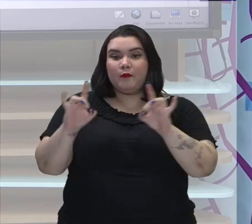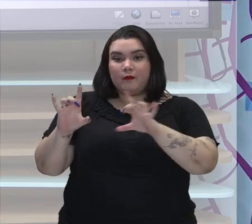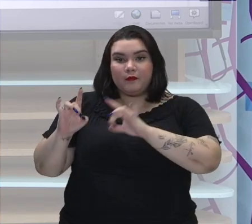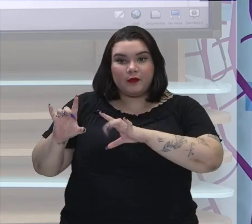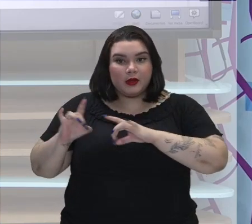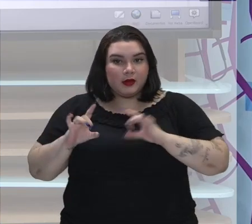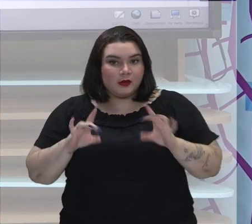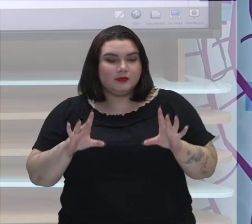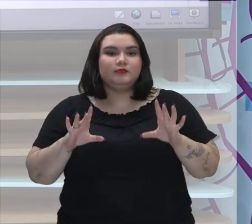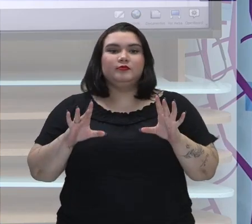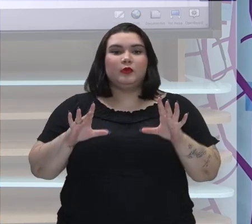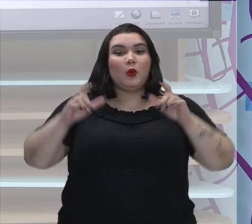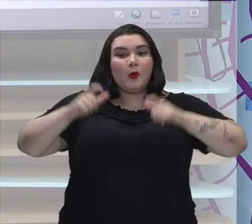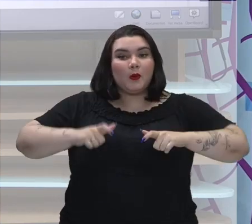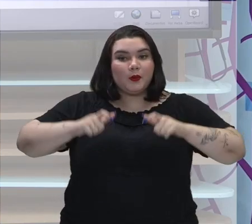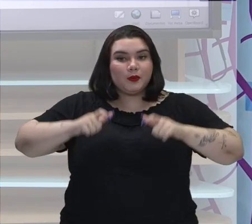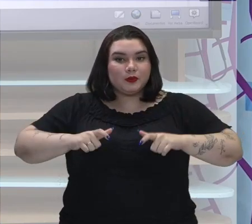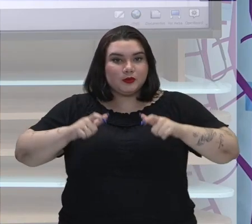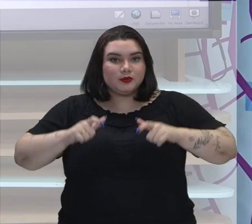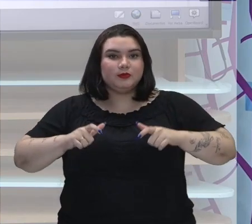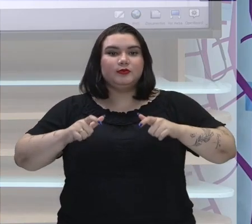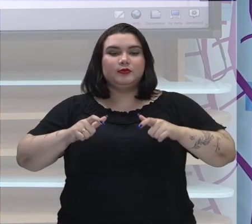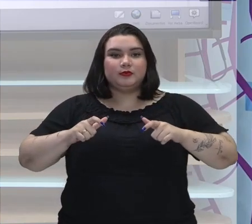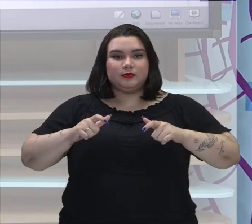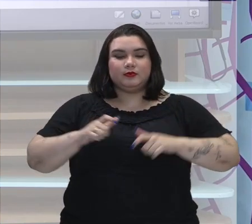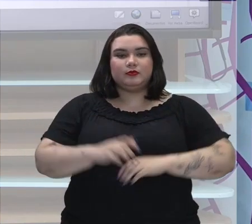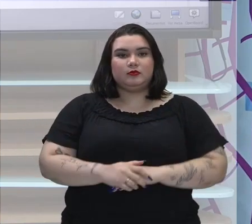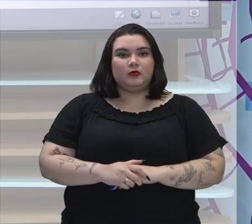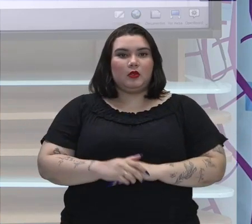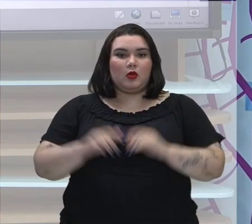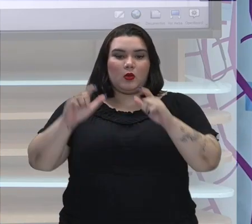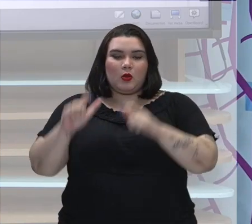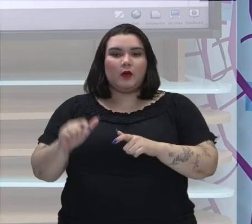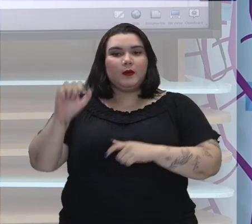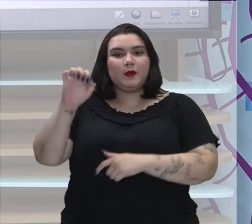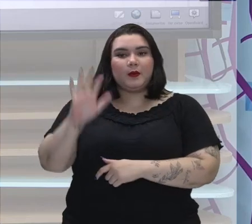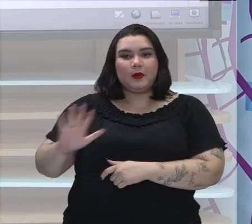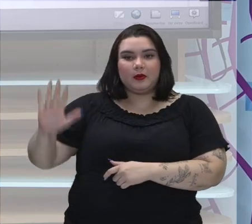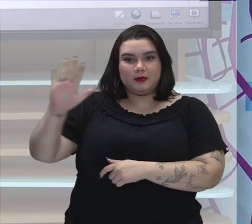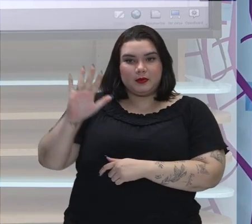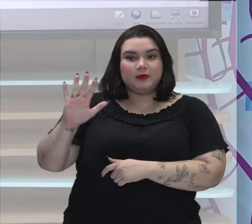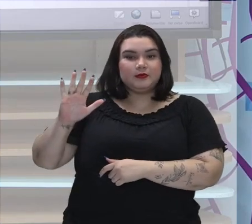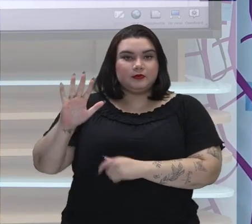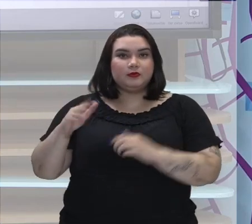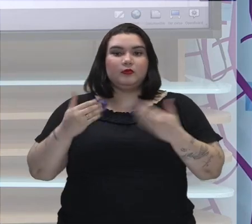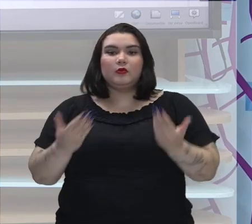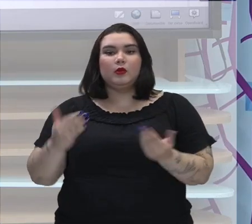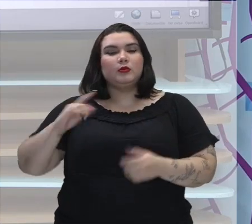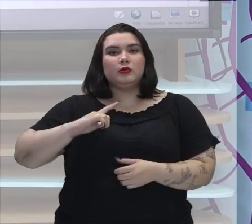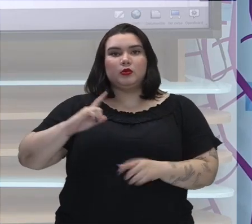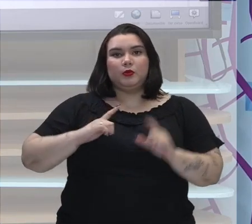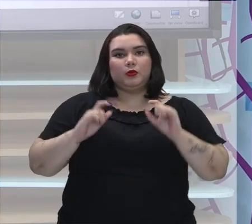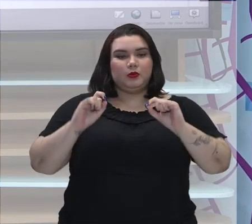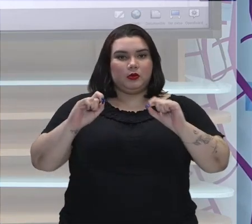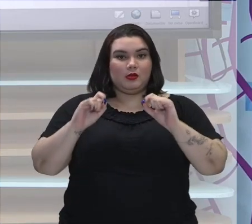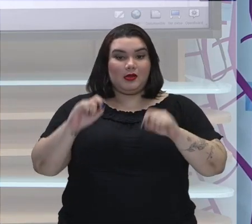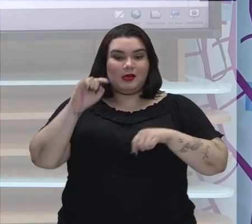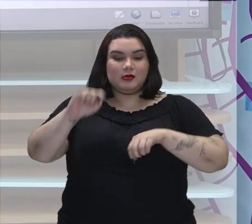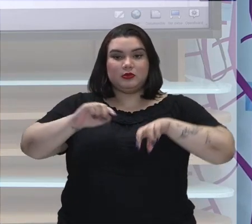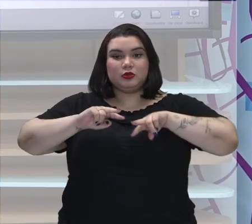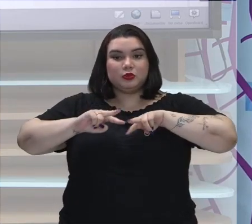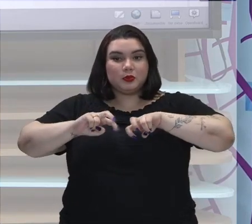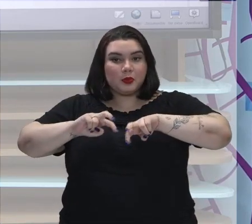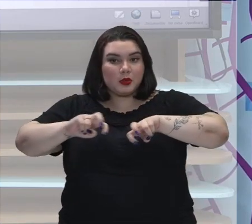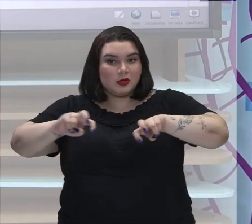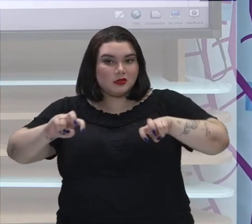comercializadas justamente onde? No território europeu. Então você tem a exploração da mão